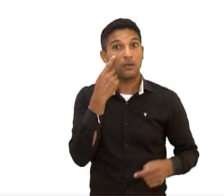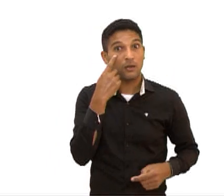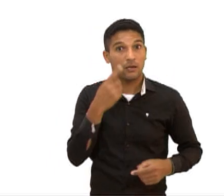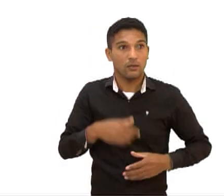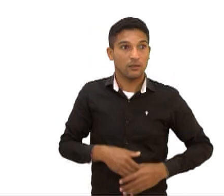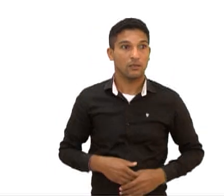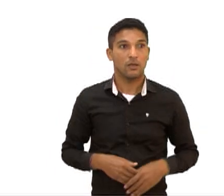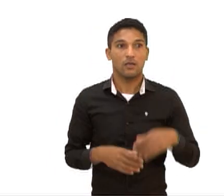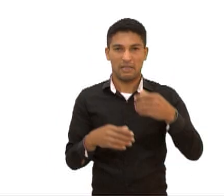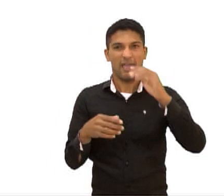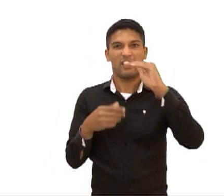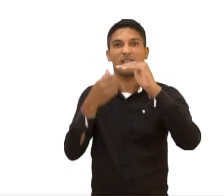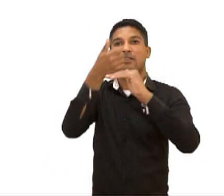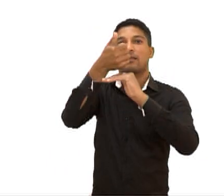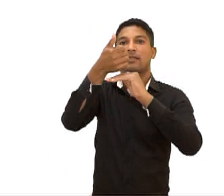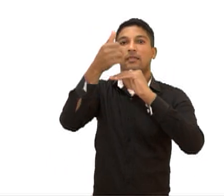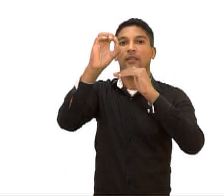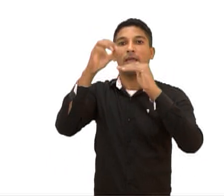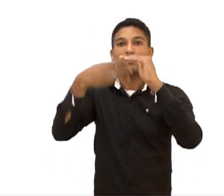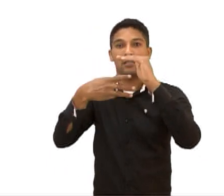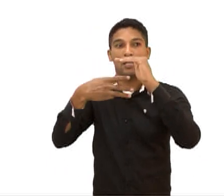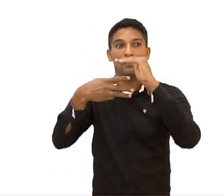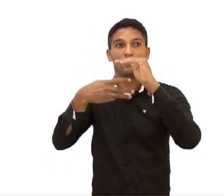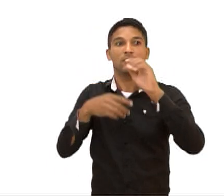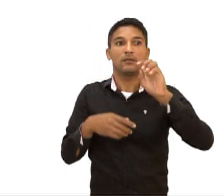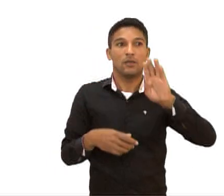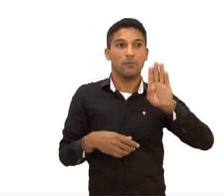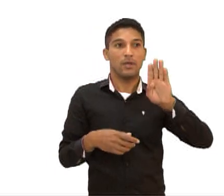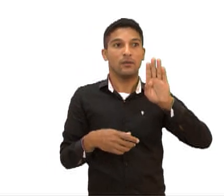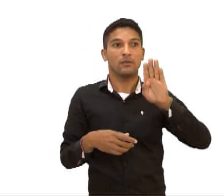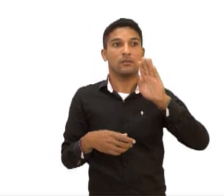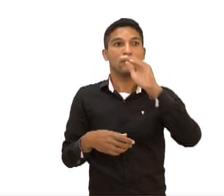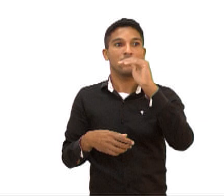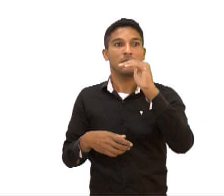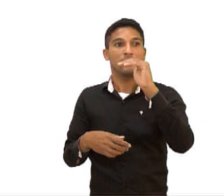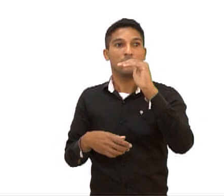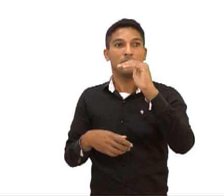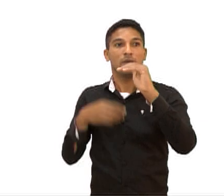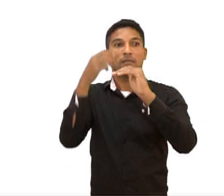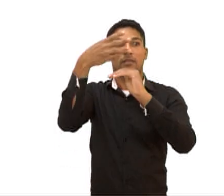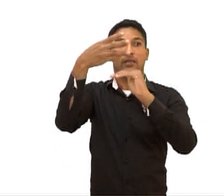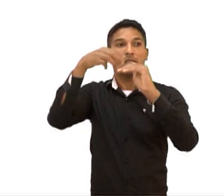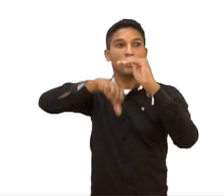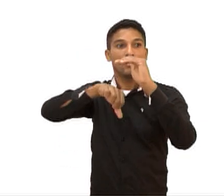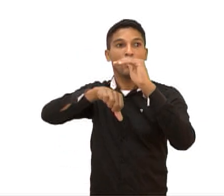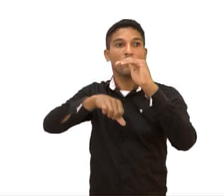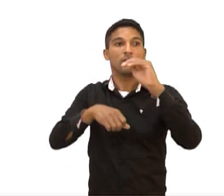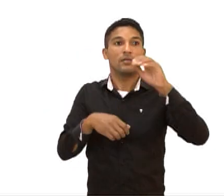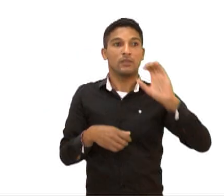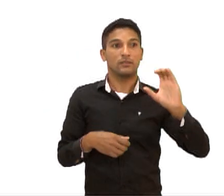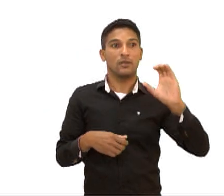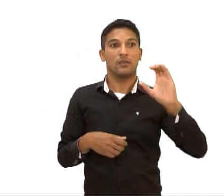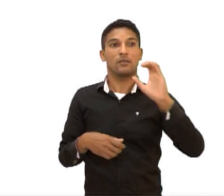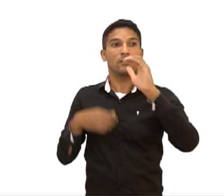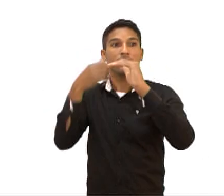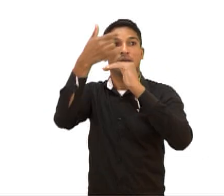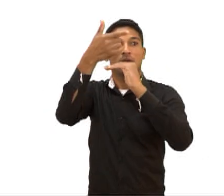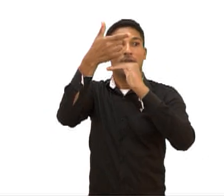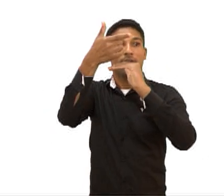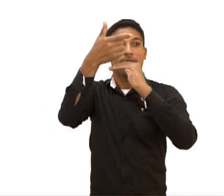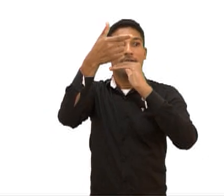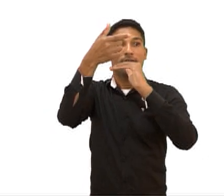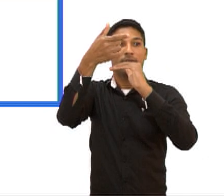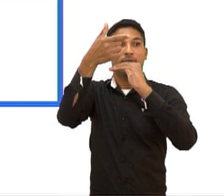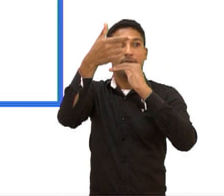10 terços, letra B, 23 nonos, letra C, 23 terços ou 12 trezeavos? Qual foi a alternativa